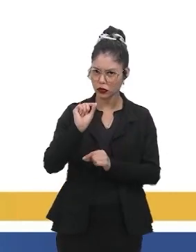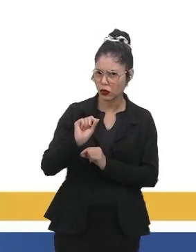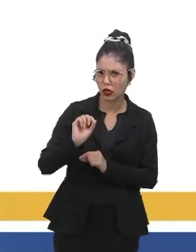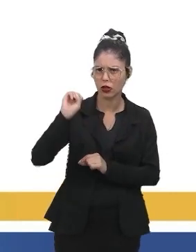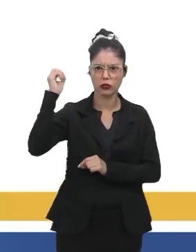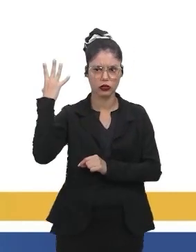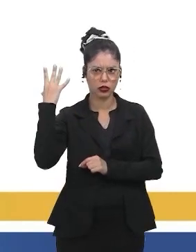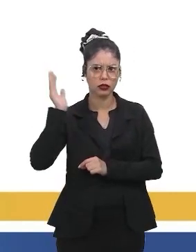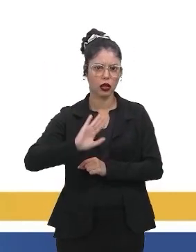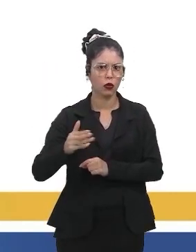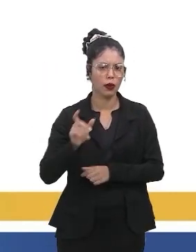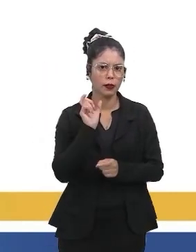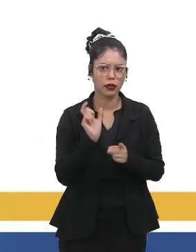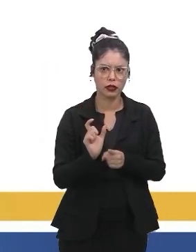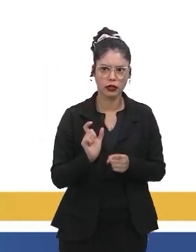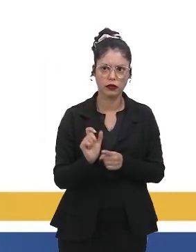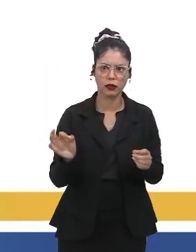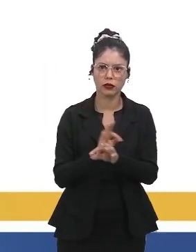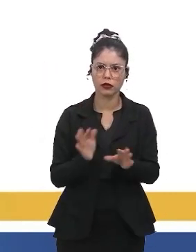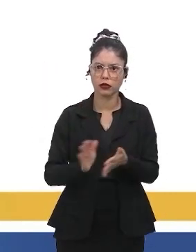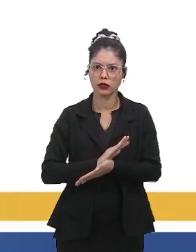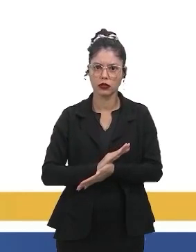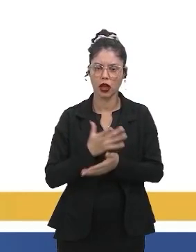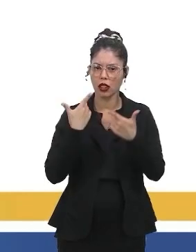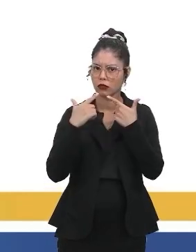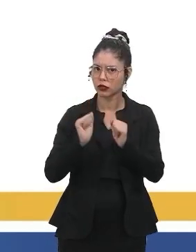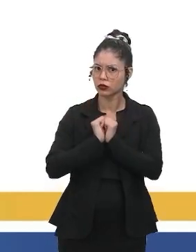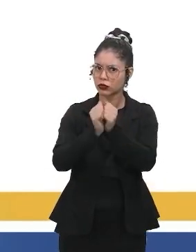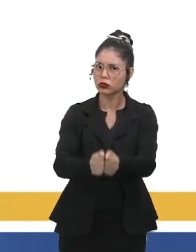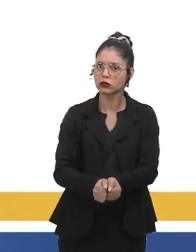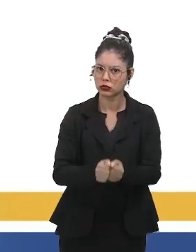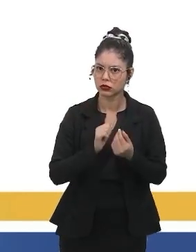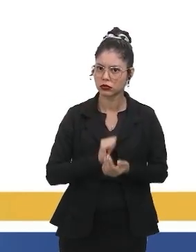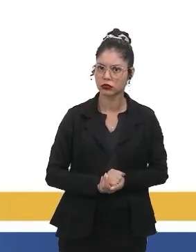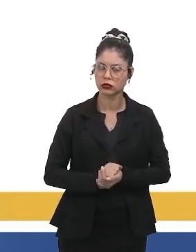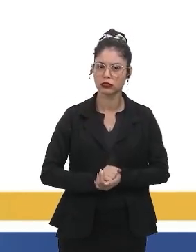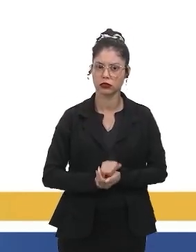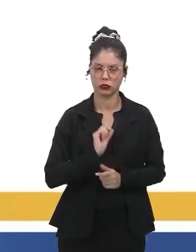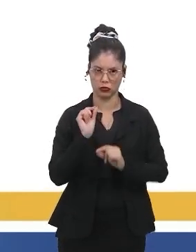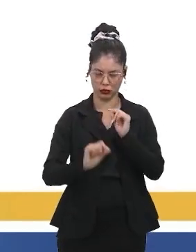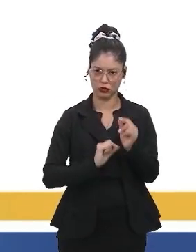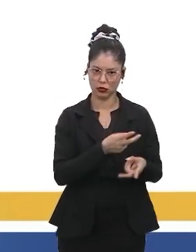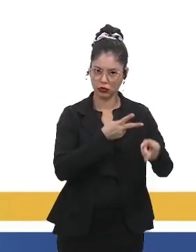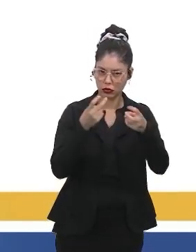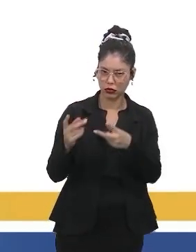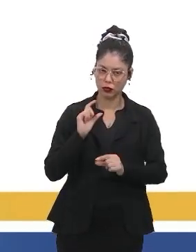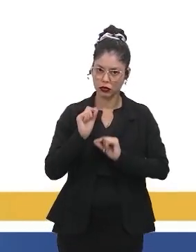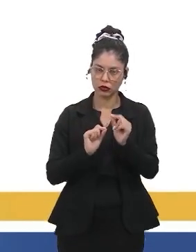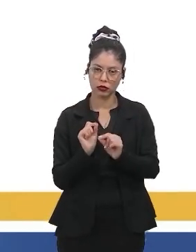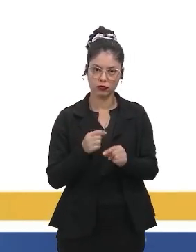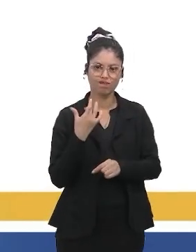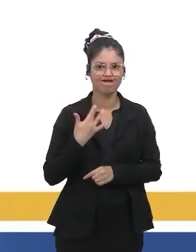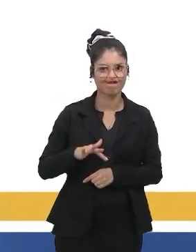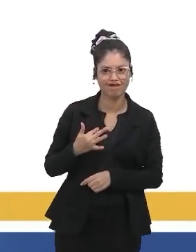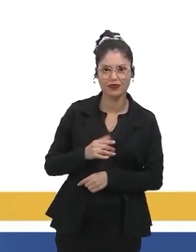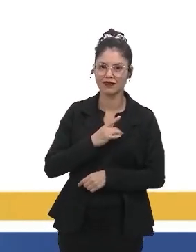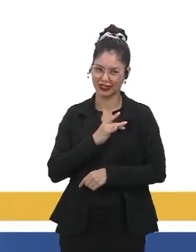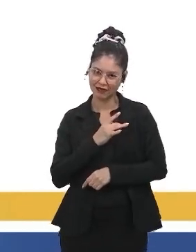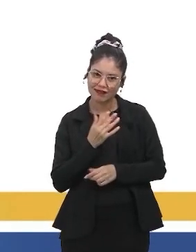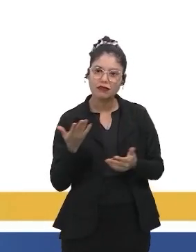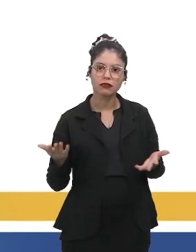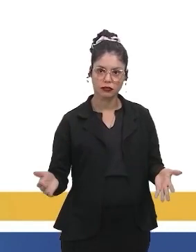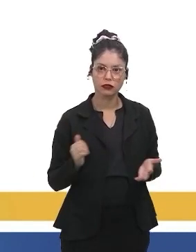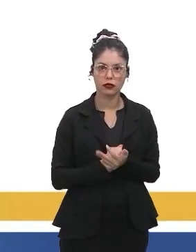acontece então quando a palavra é destruída e com ela a linguagem? Né? Se percebe até um temor.